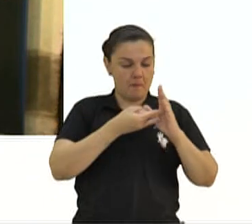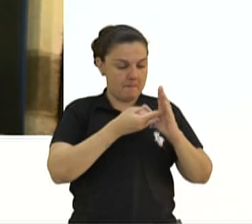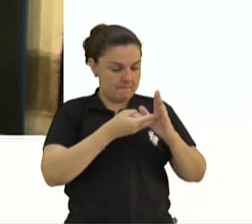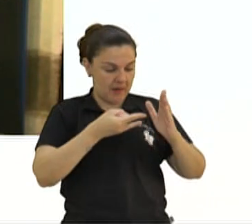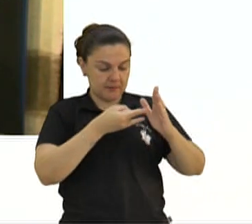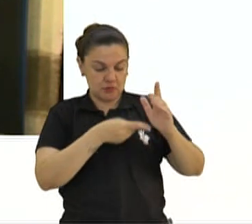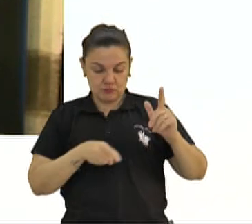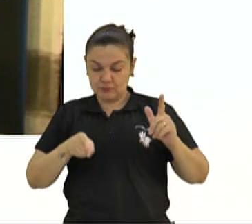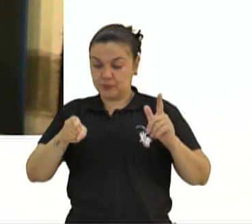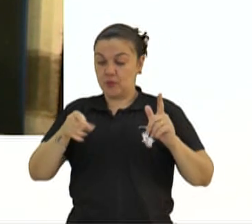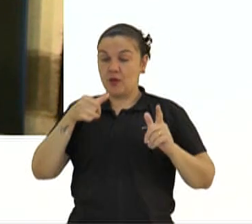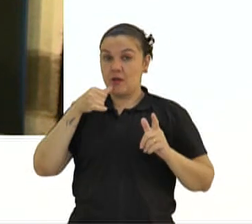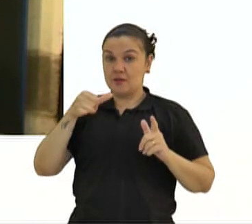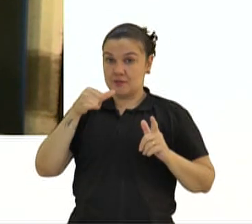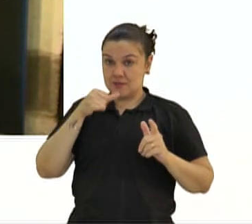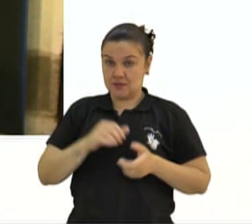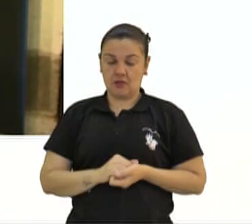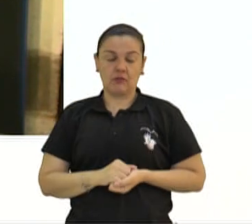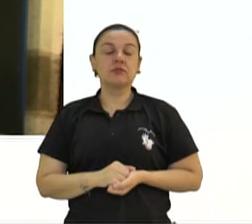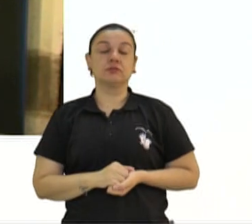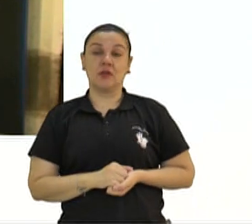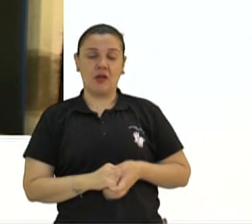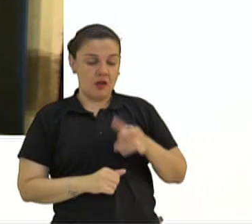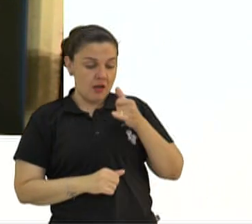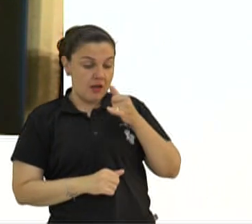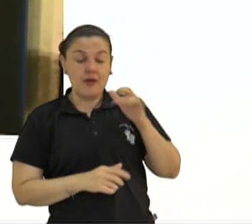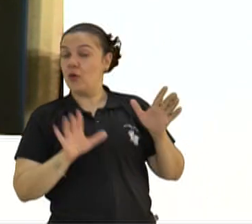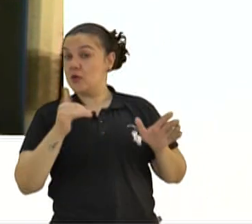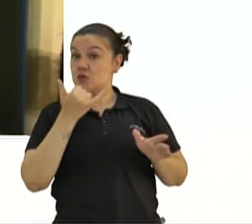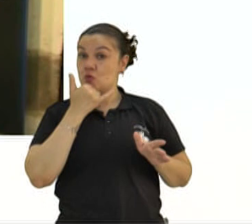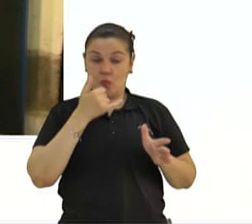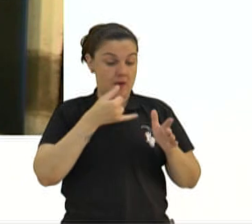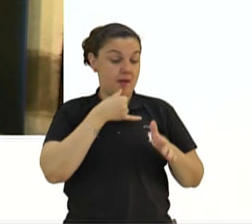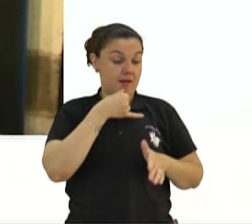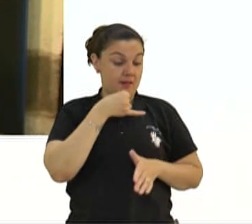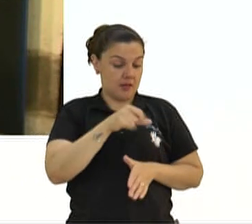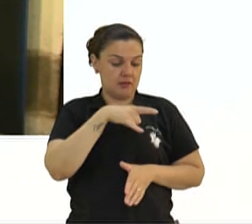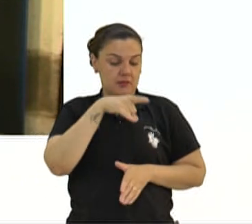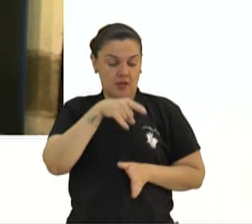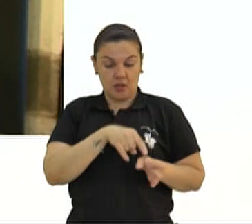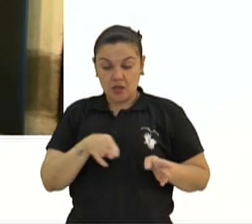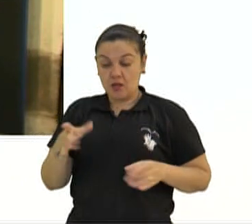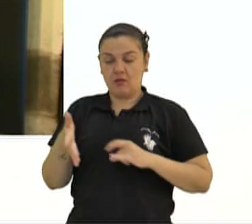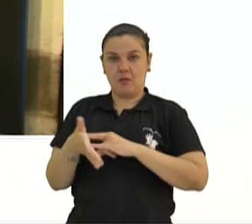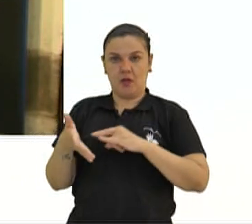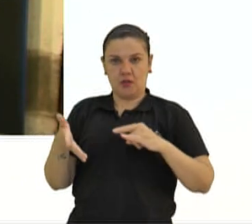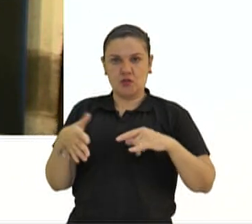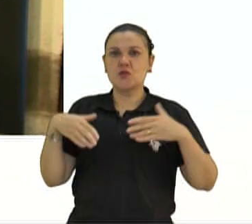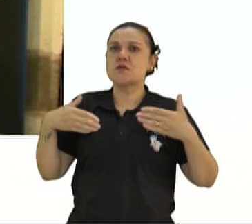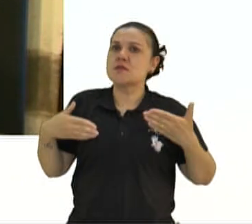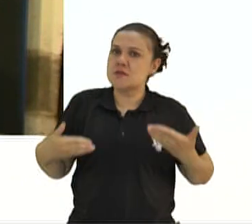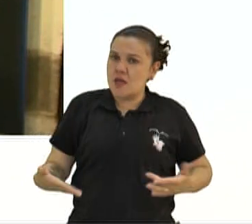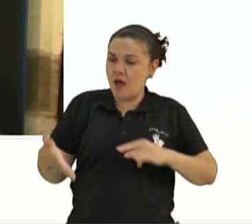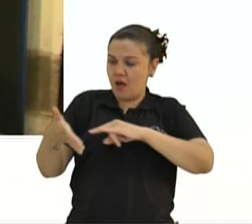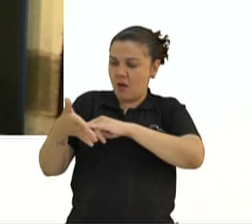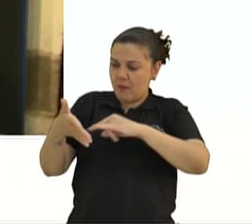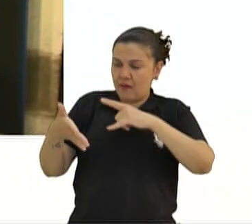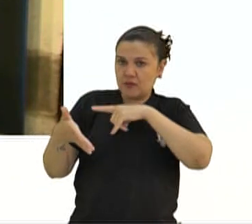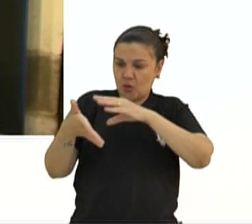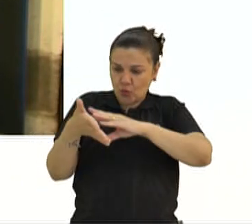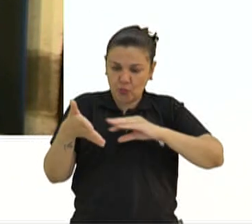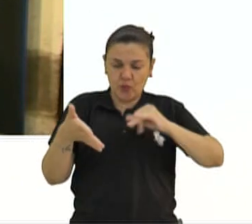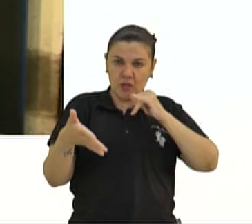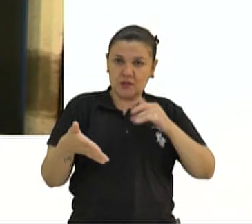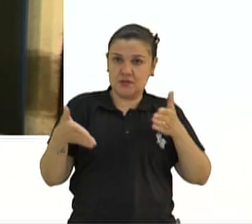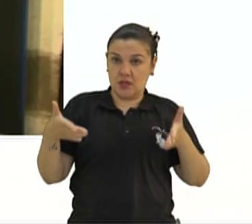gera eletricidade, eletricidade gera magnetismo, sim, será que o contrário é válido? Num momento da história que nós não tínhamos outra forma de